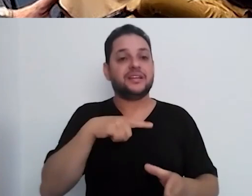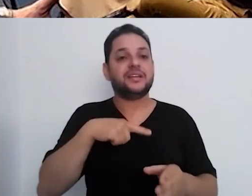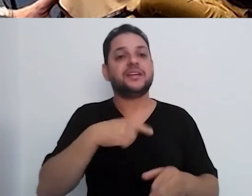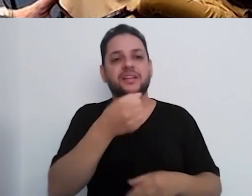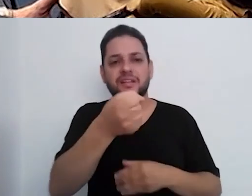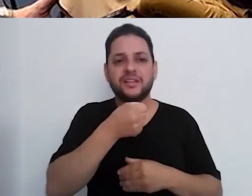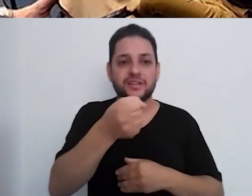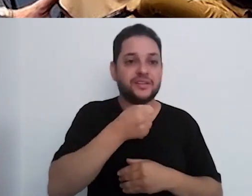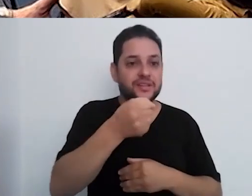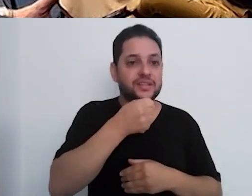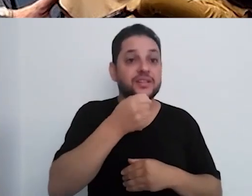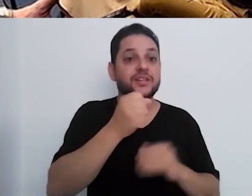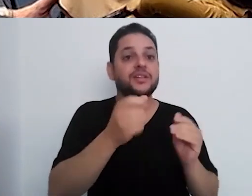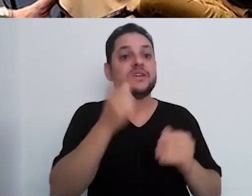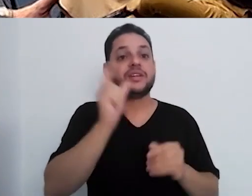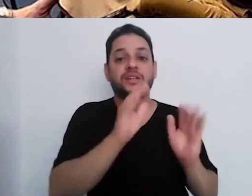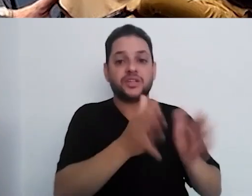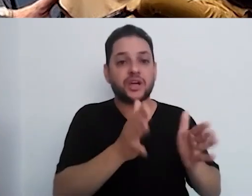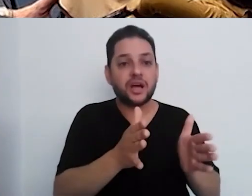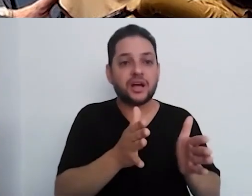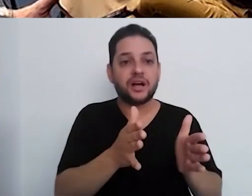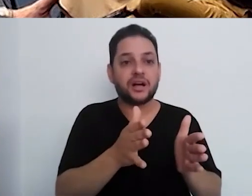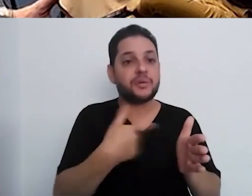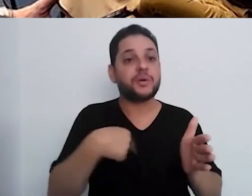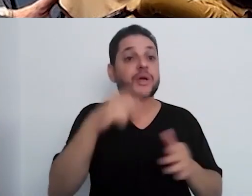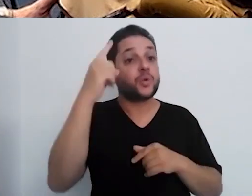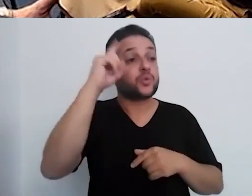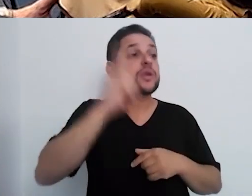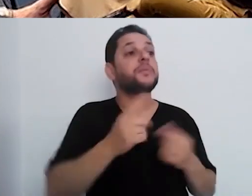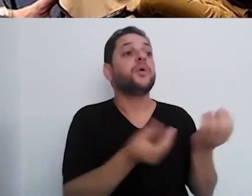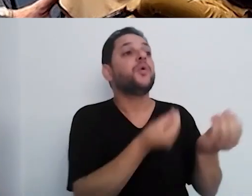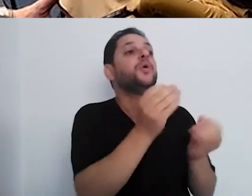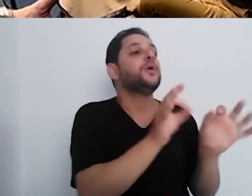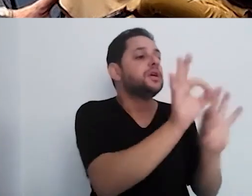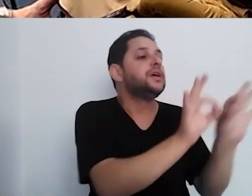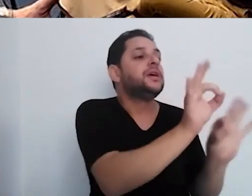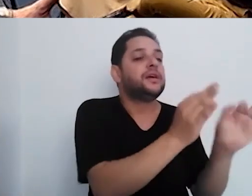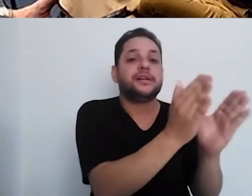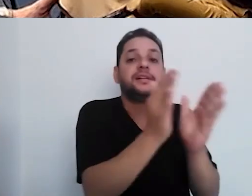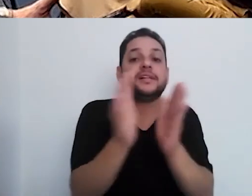já estava tudo feito e a gente não sabia como montar.